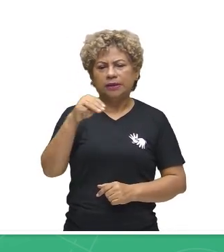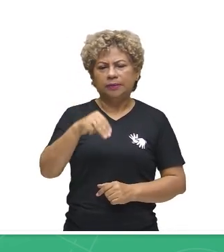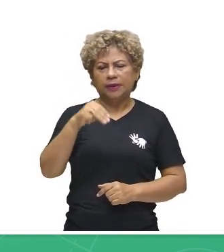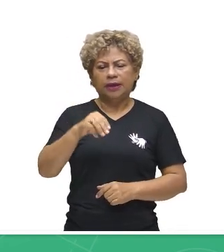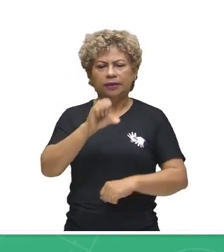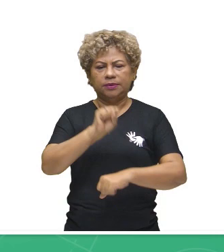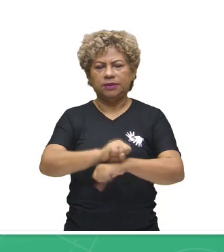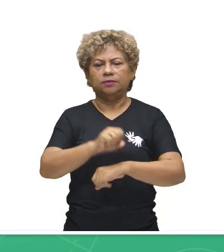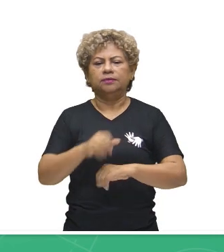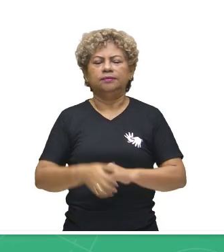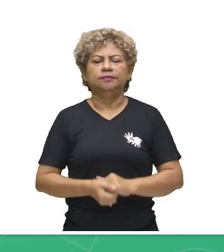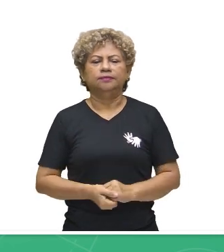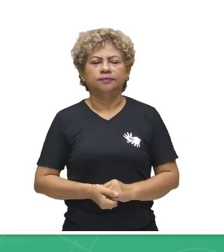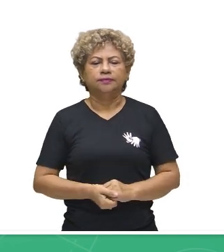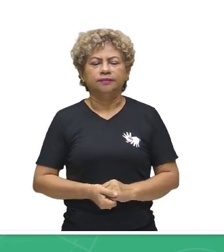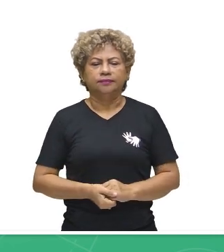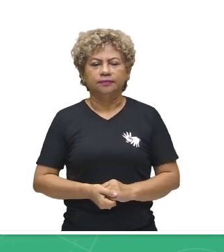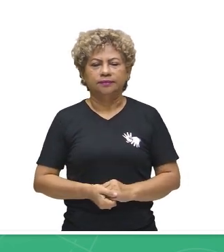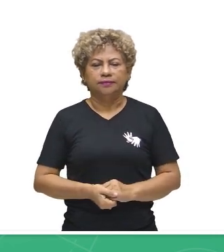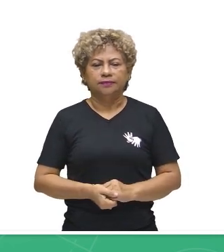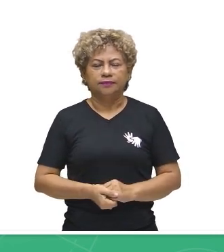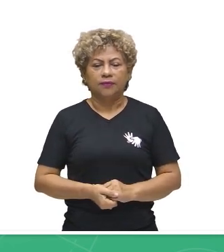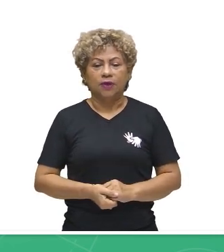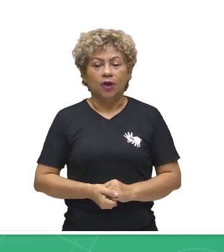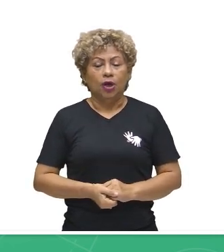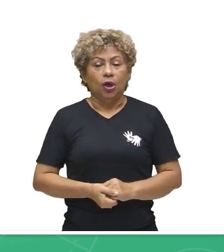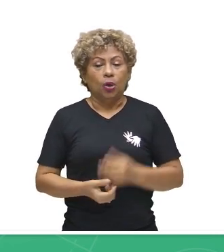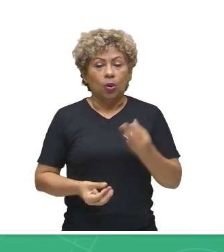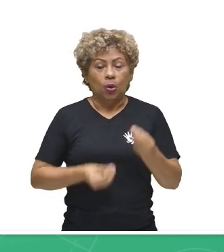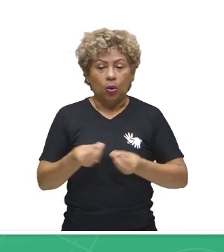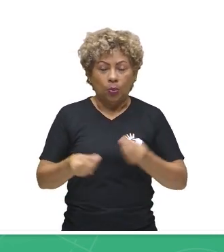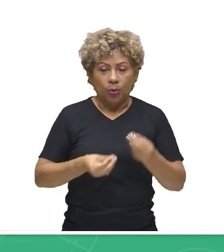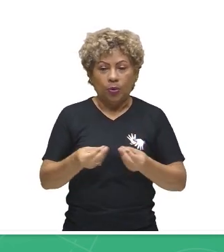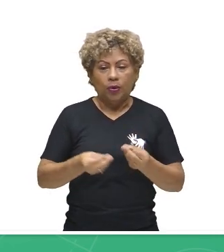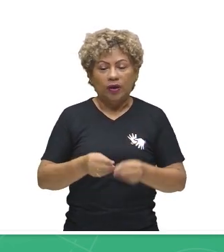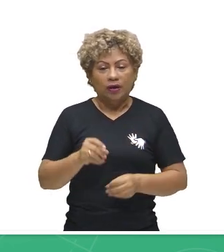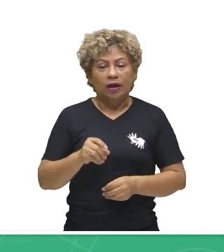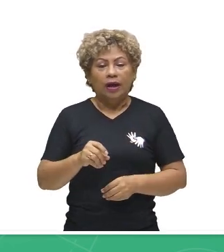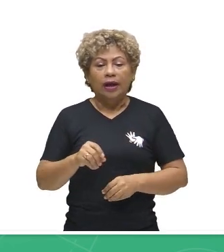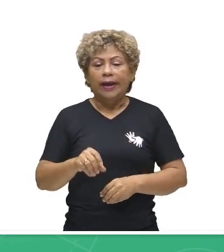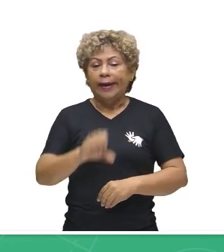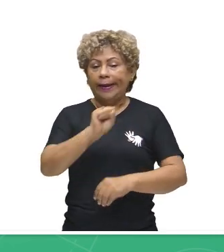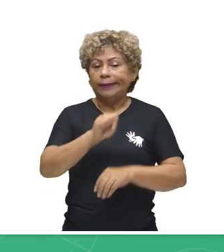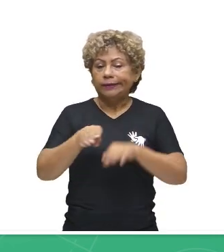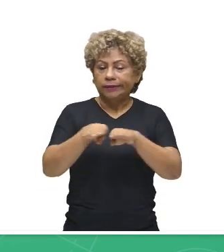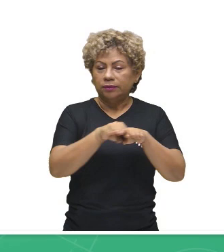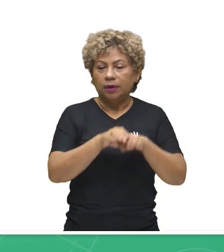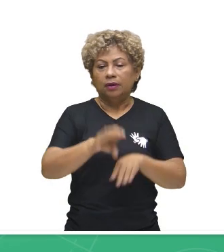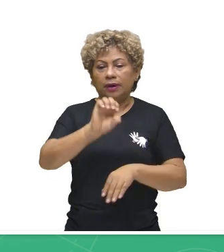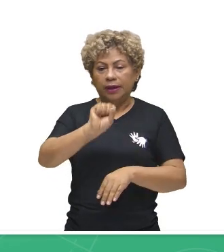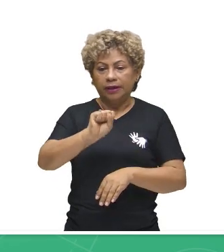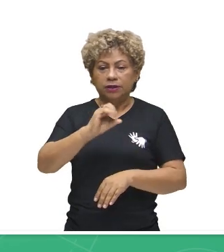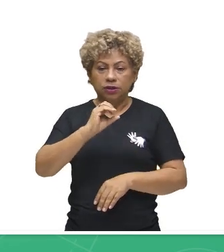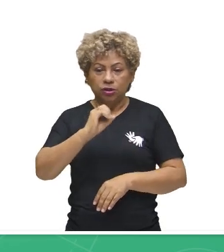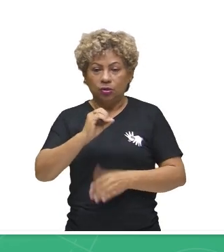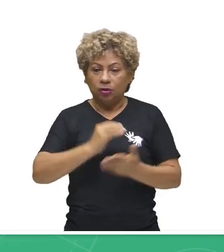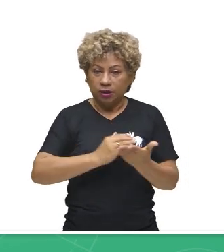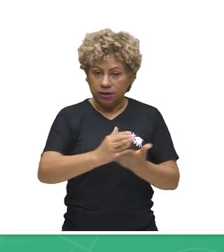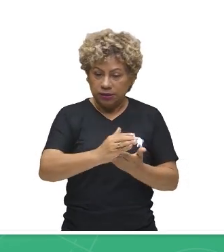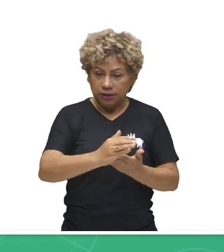nossa função, como ele é um movimento progressivo, você tem o espaço inicial mais